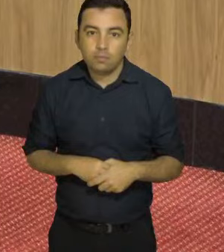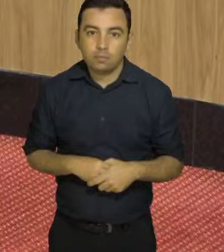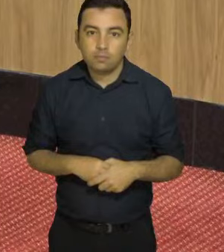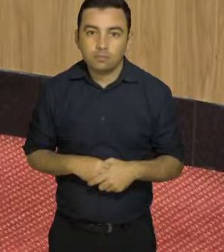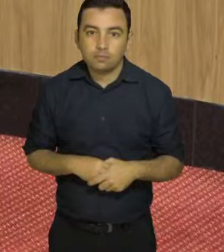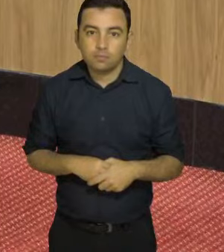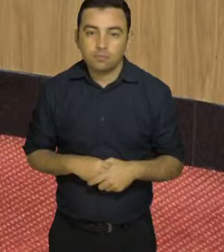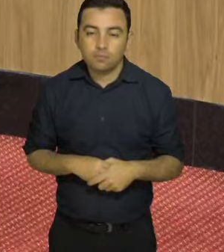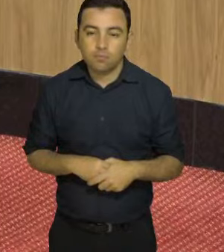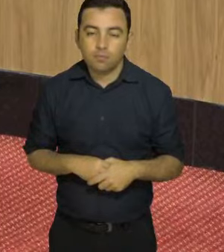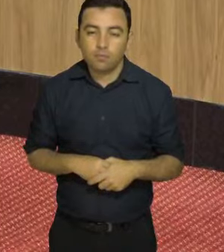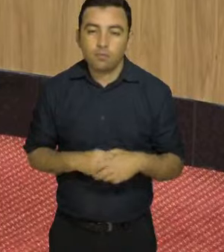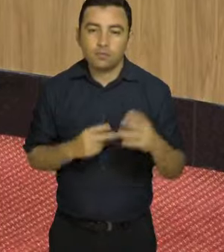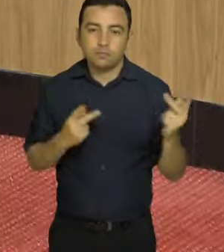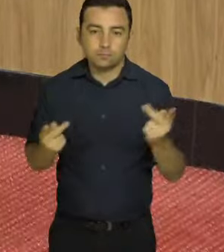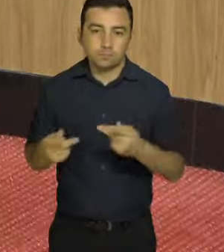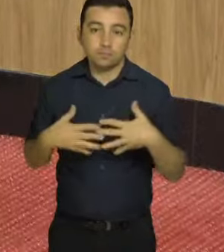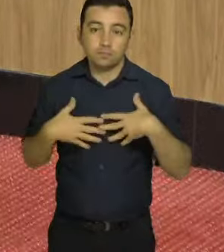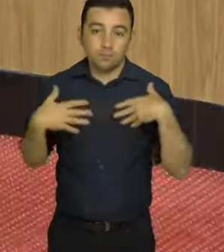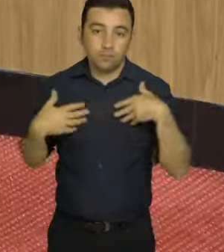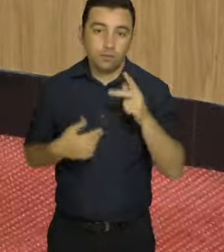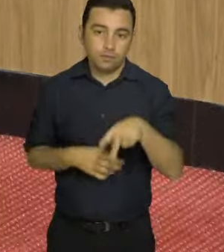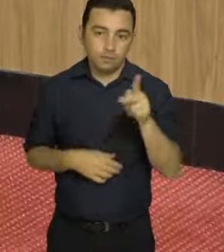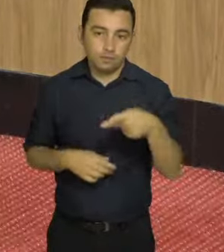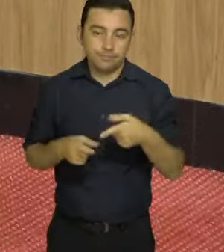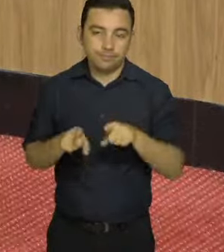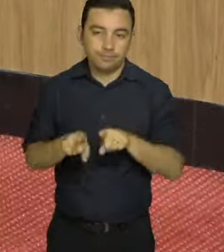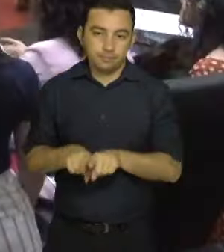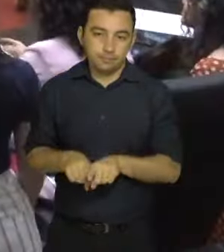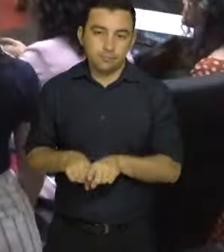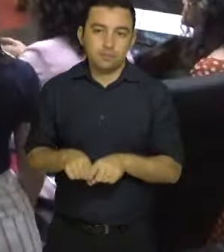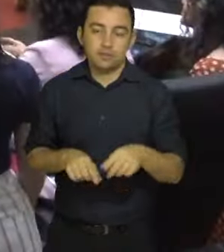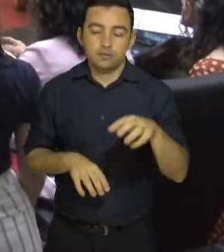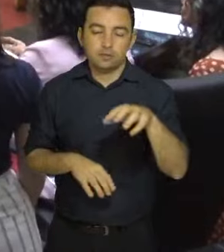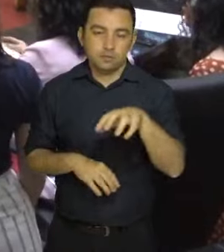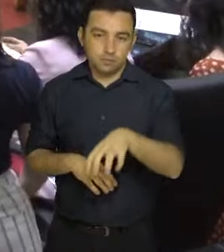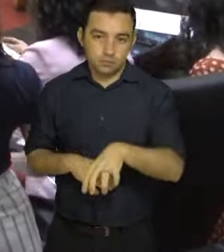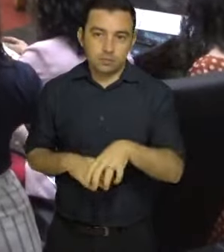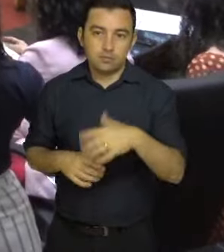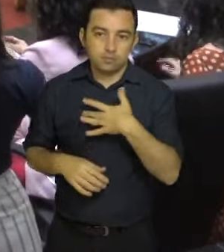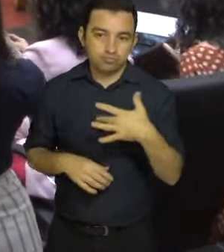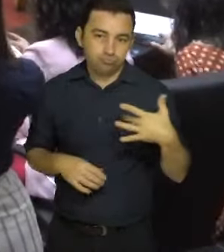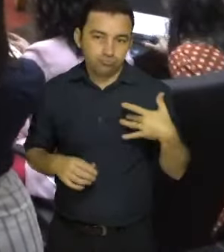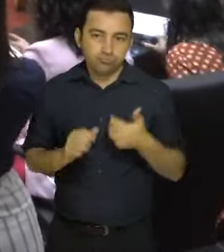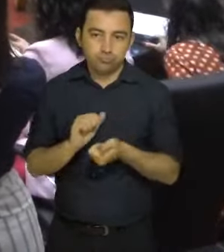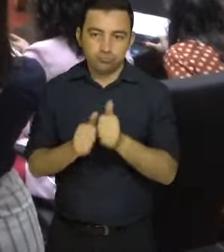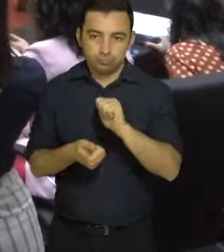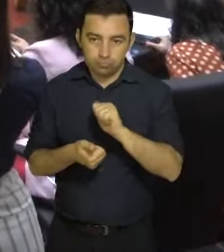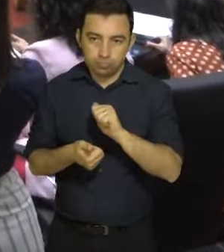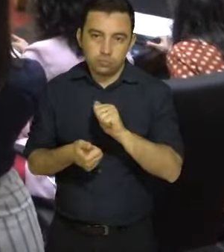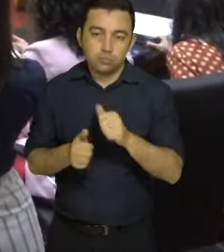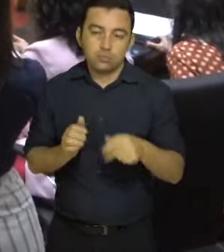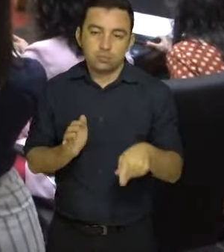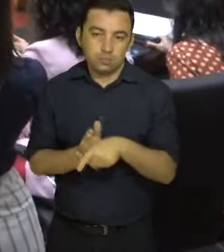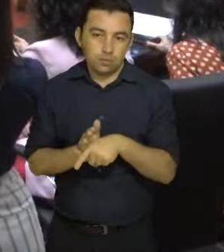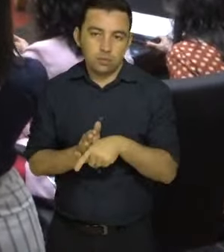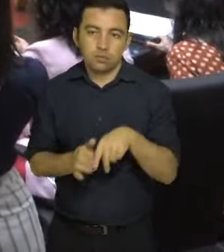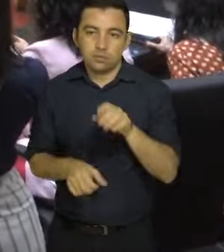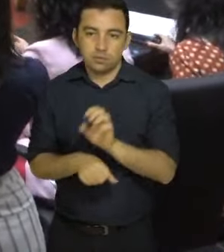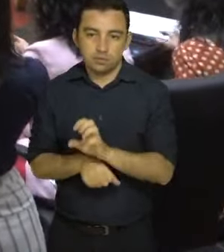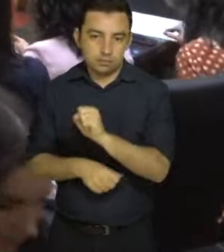Convidamos para receber a homenagem a professora associada do Centro de Ciências da Saúde e do Esporte da Universidade do Estado de